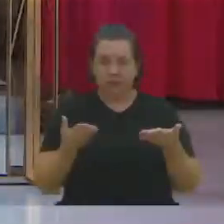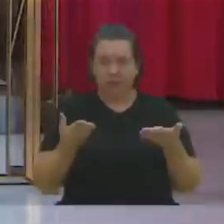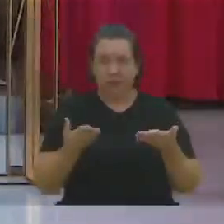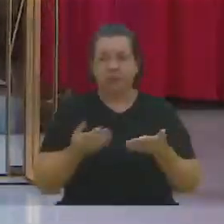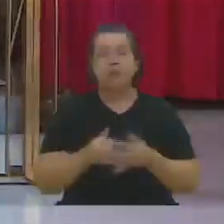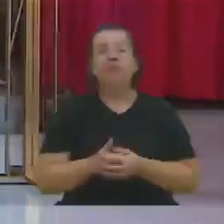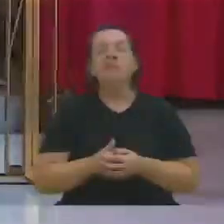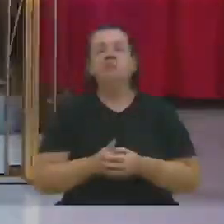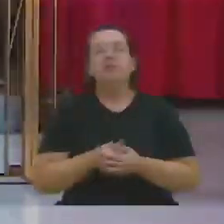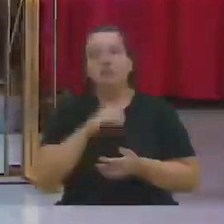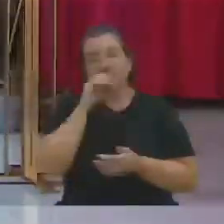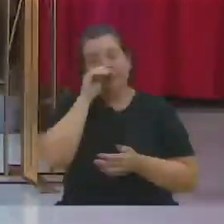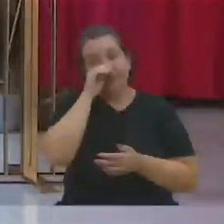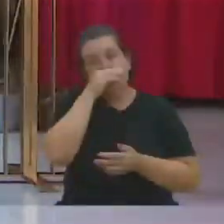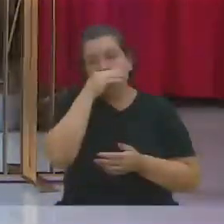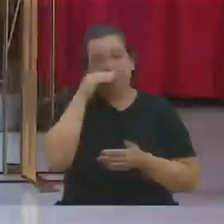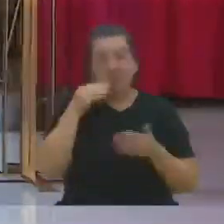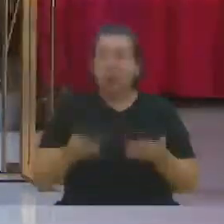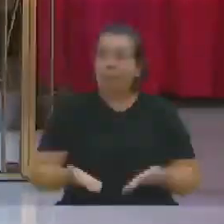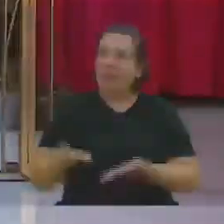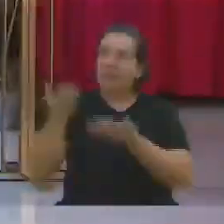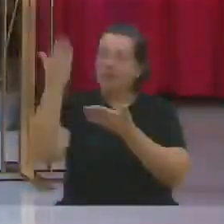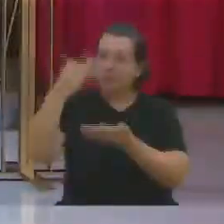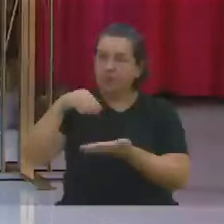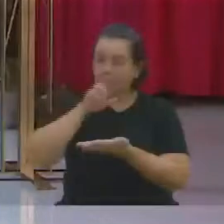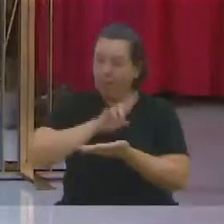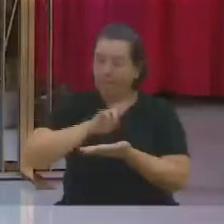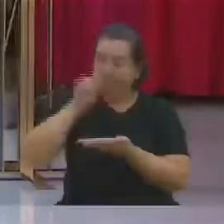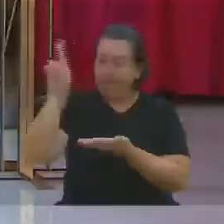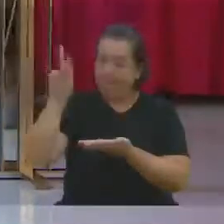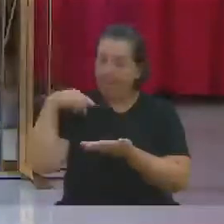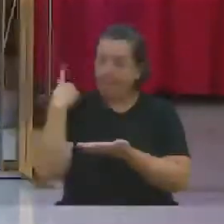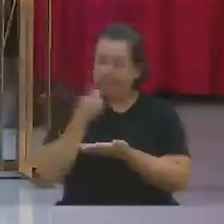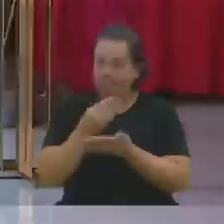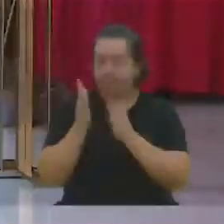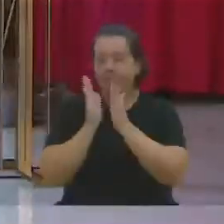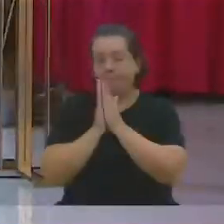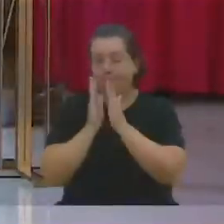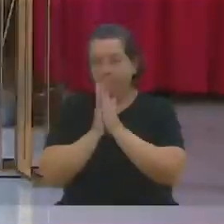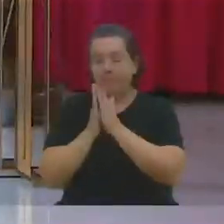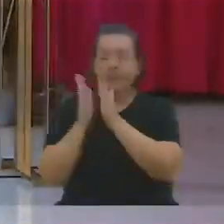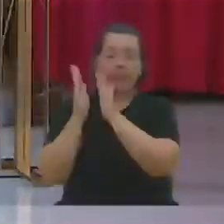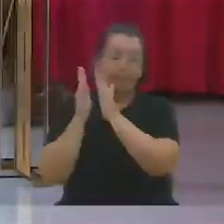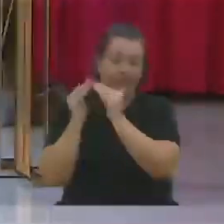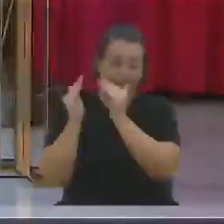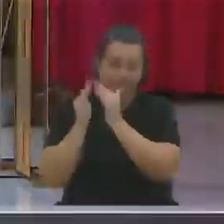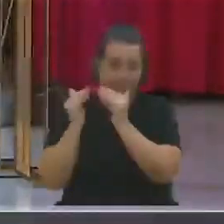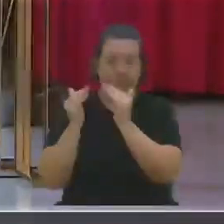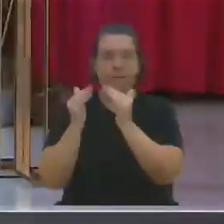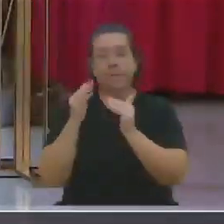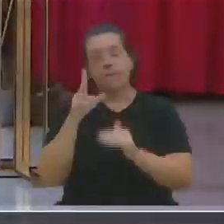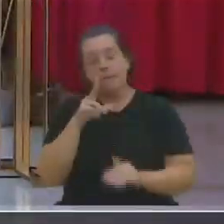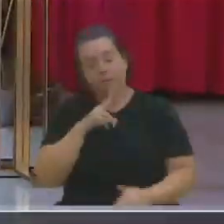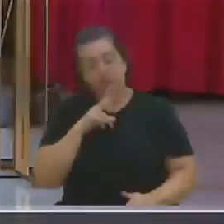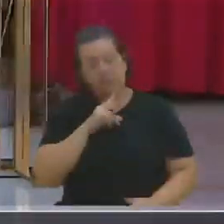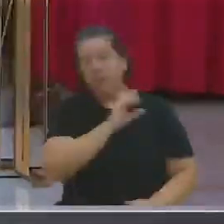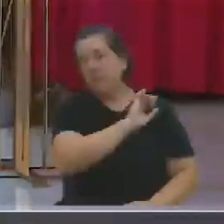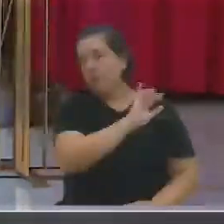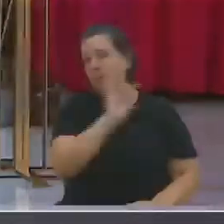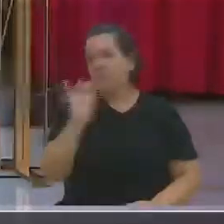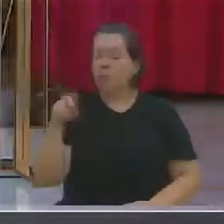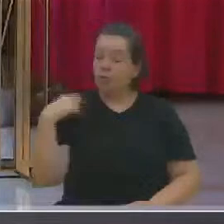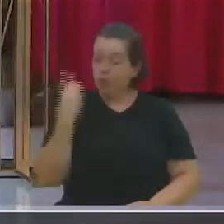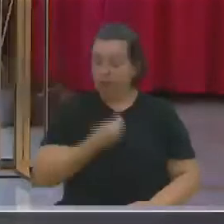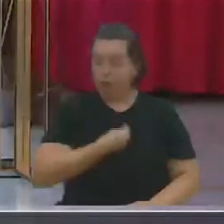nesta Eucaristia, colocar diante do Senhor nossas preces, nossas intenções. Nós